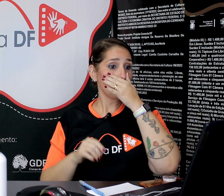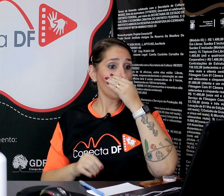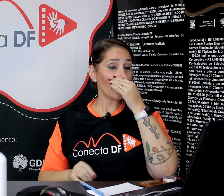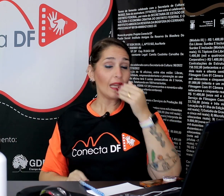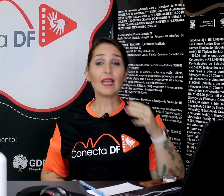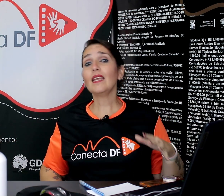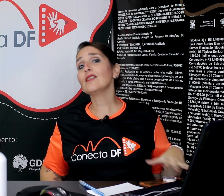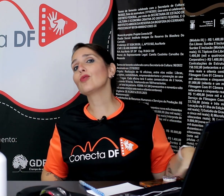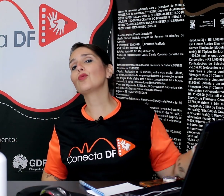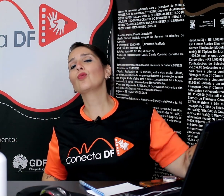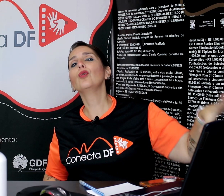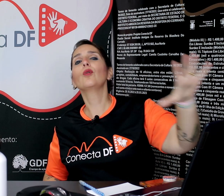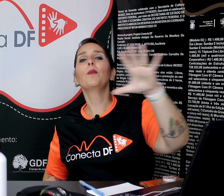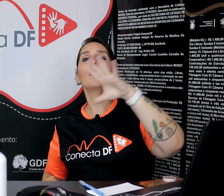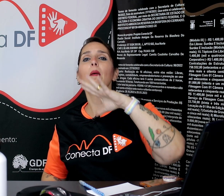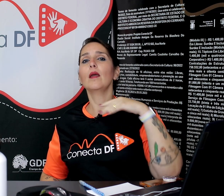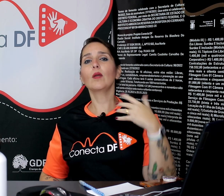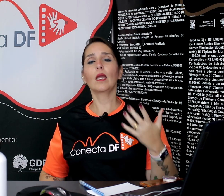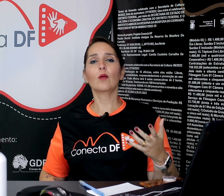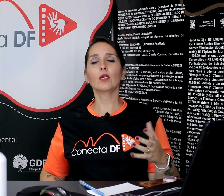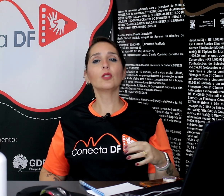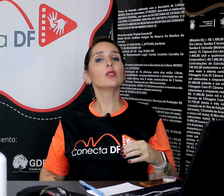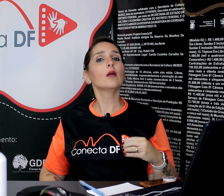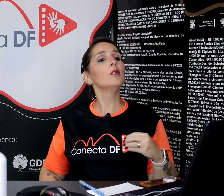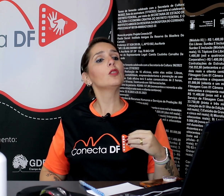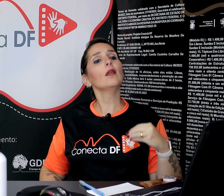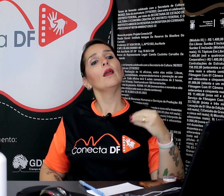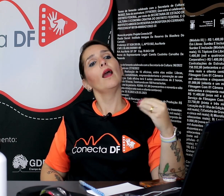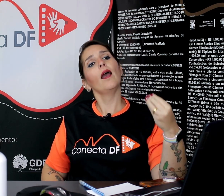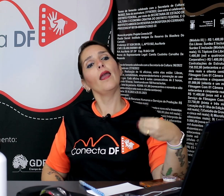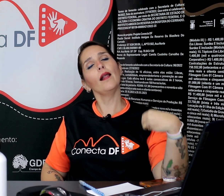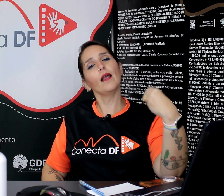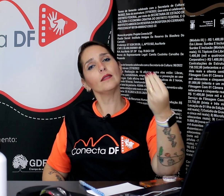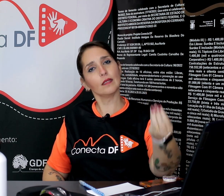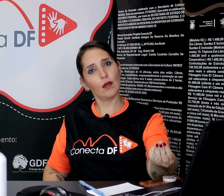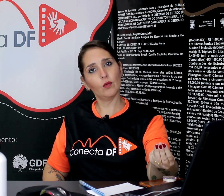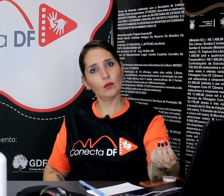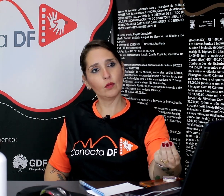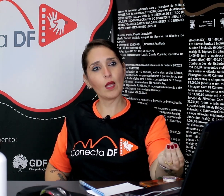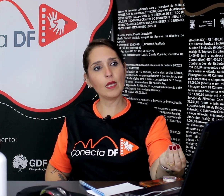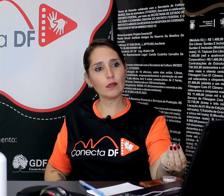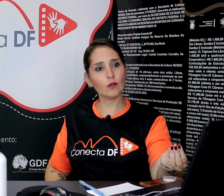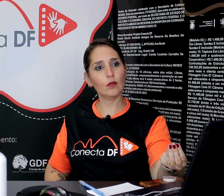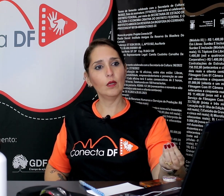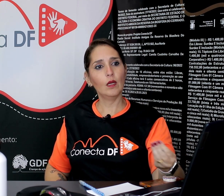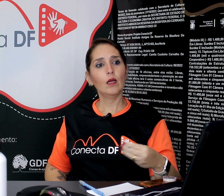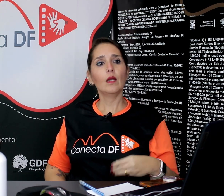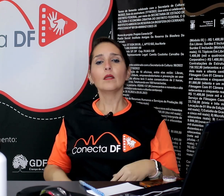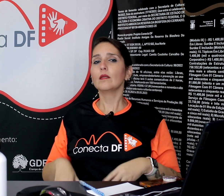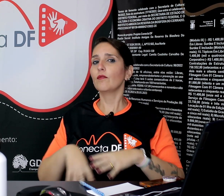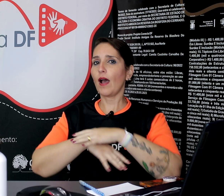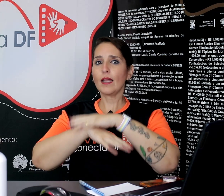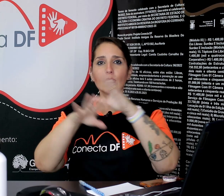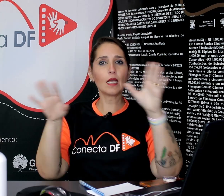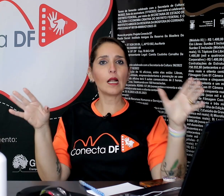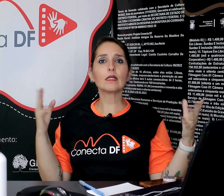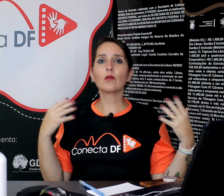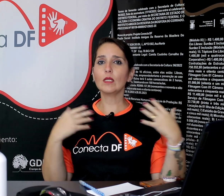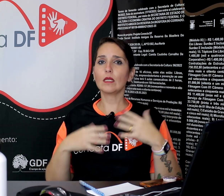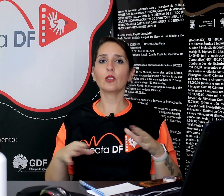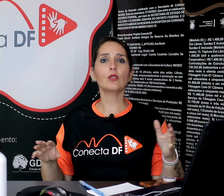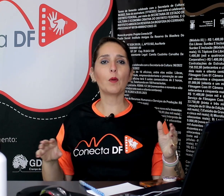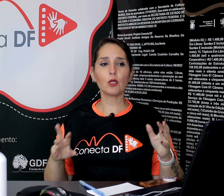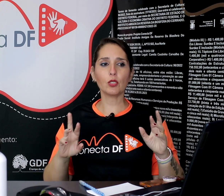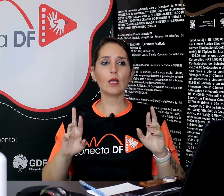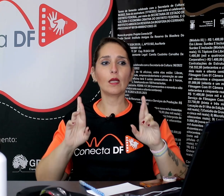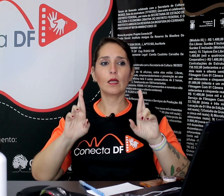Exatamente. Isso tudo permeia o quê? O que a gente chama de relação, não é isso? Várias relações